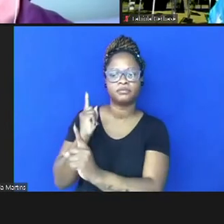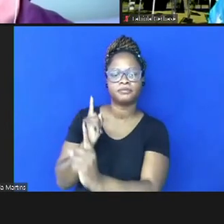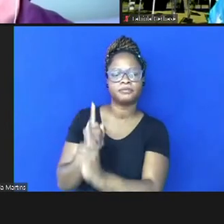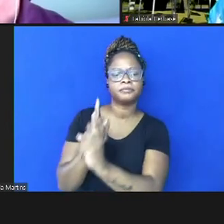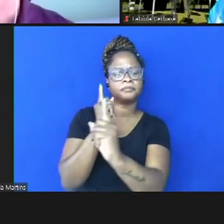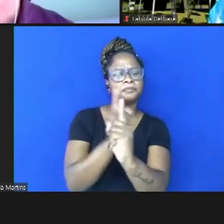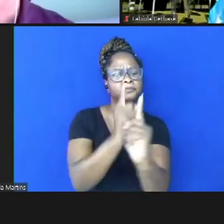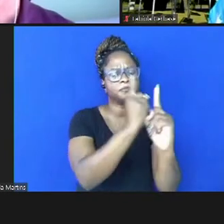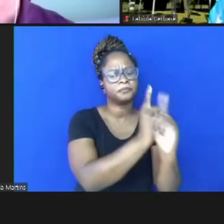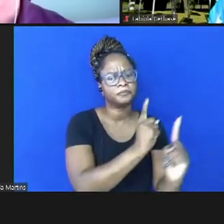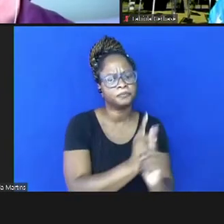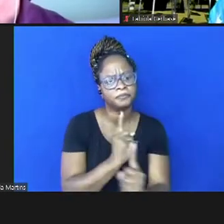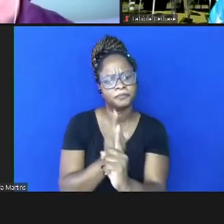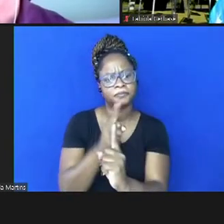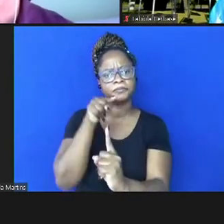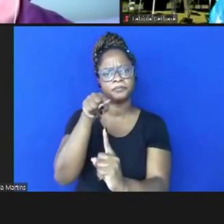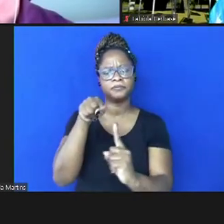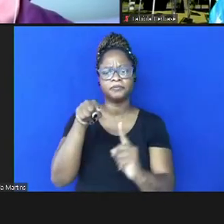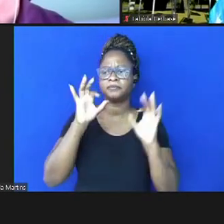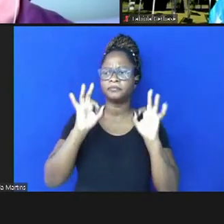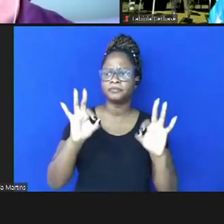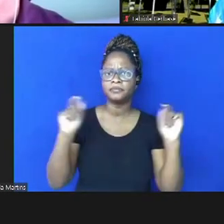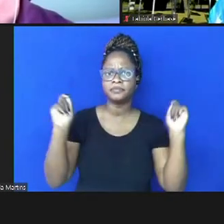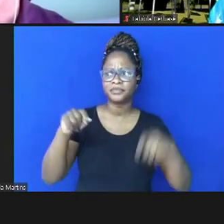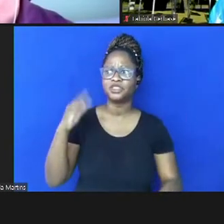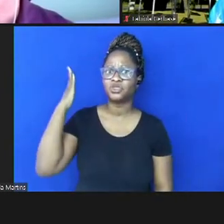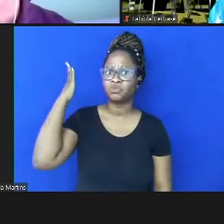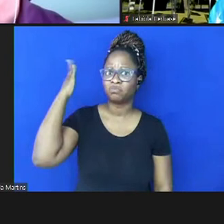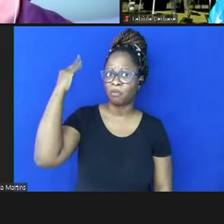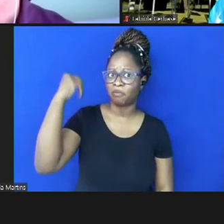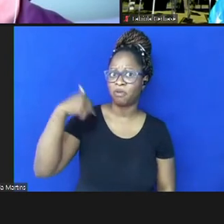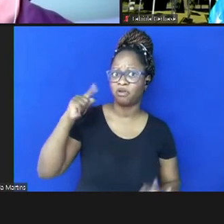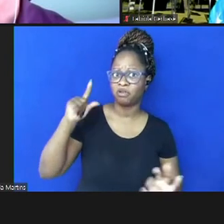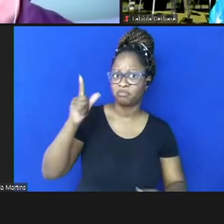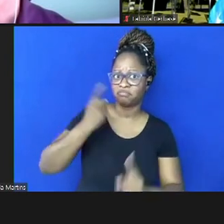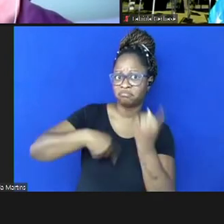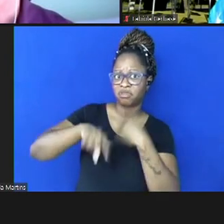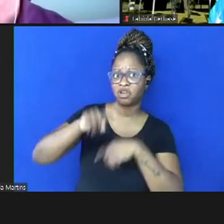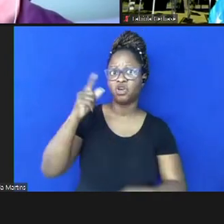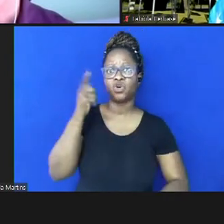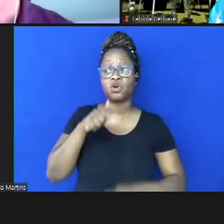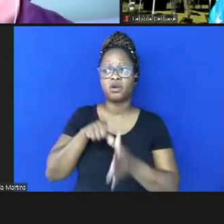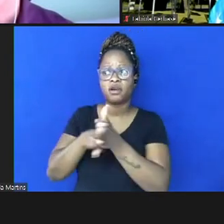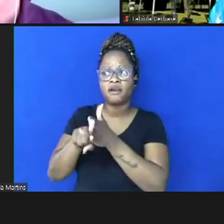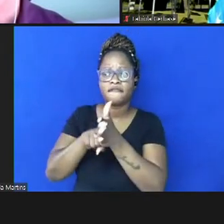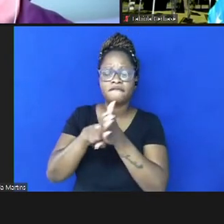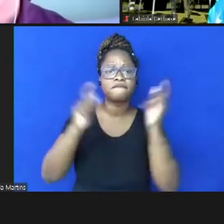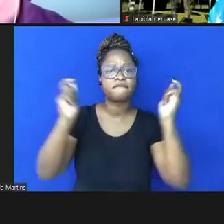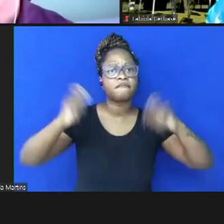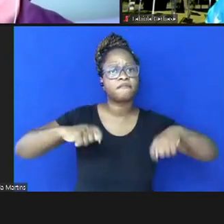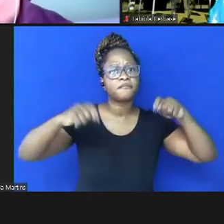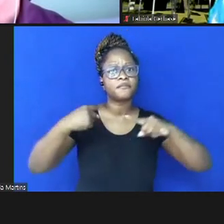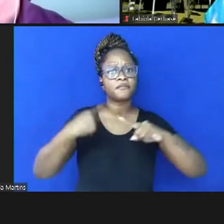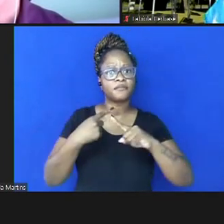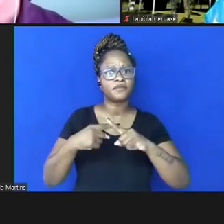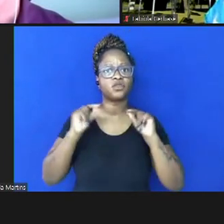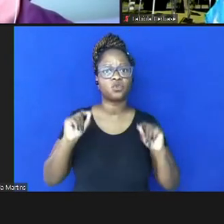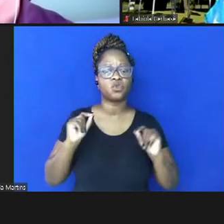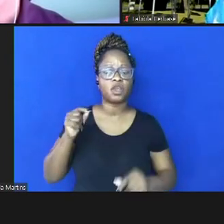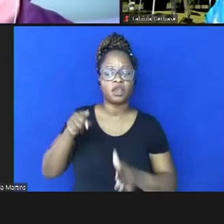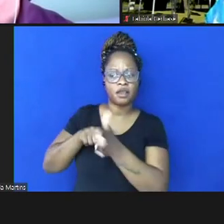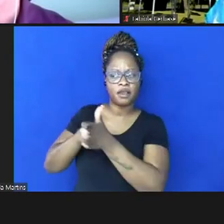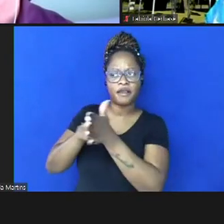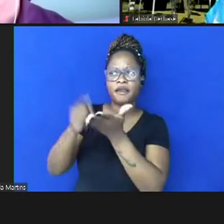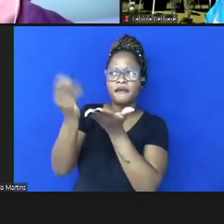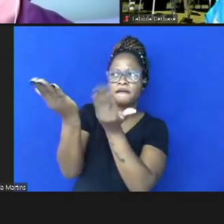Então, foi um evento de grande sucesso, eu considero. Nós tivemos pesquisadores, eu permiti, inclusive, que pesquisadores